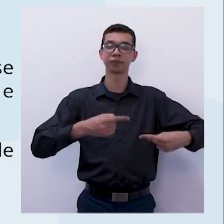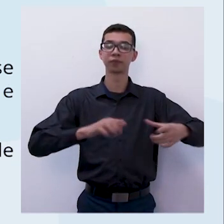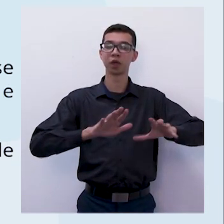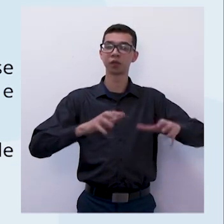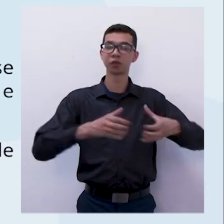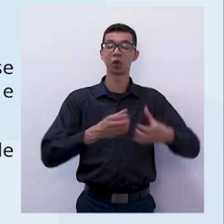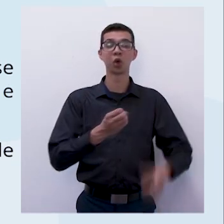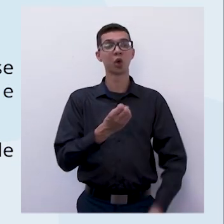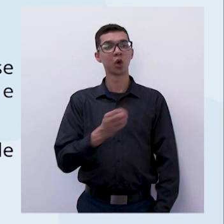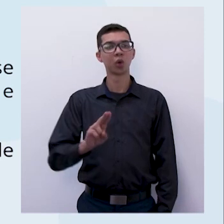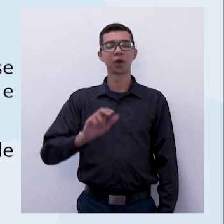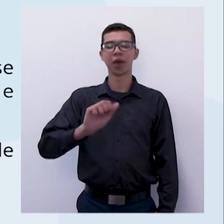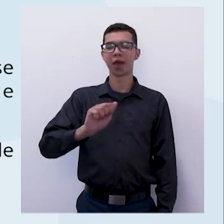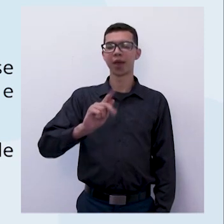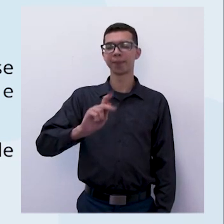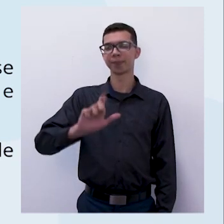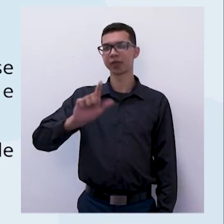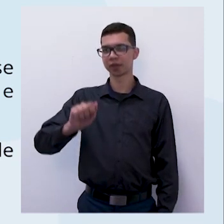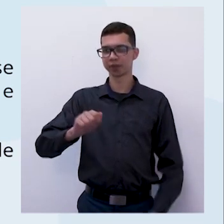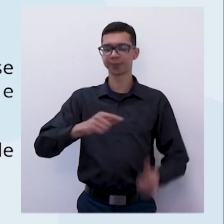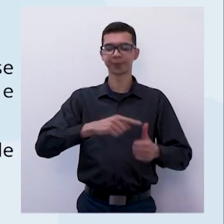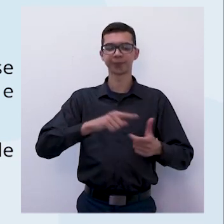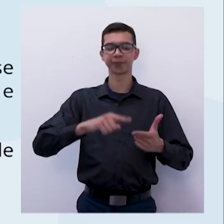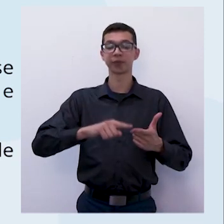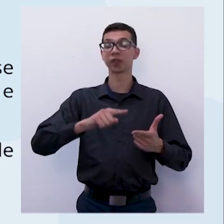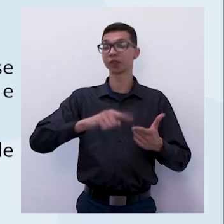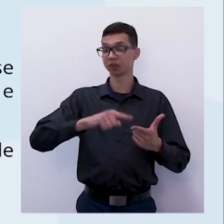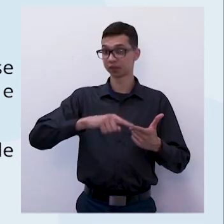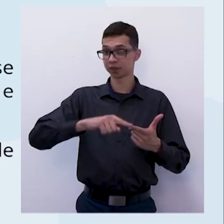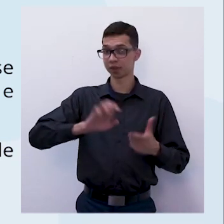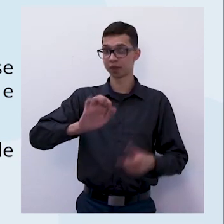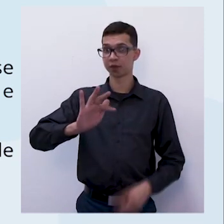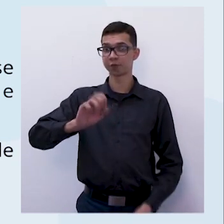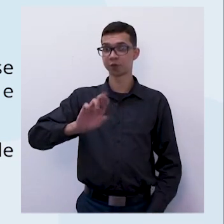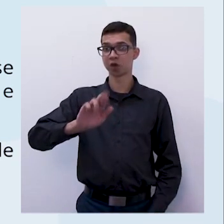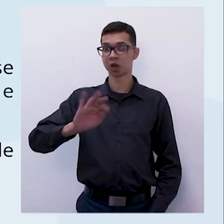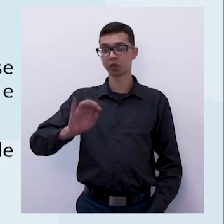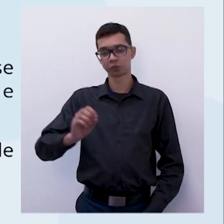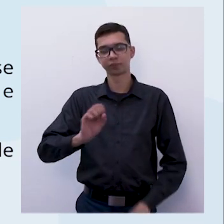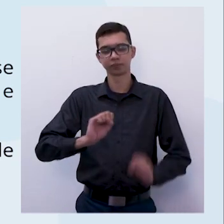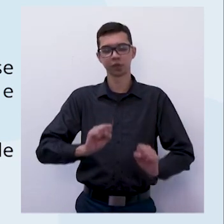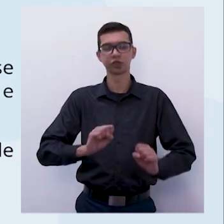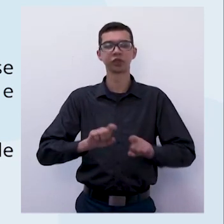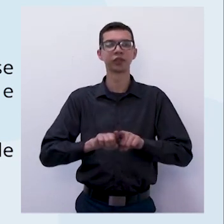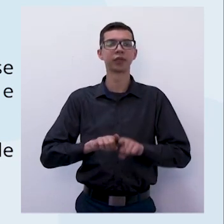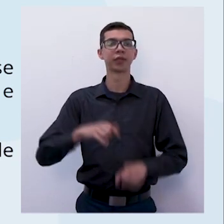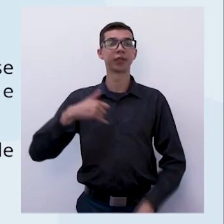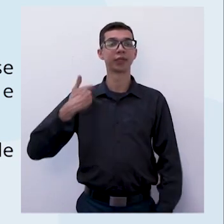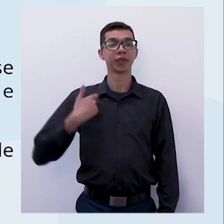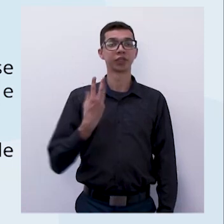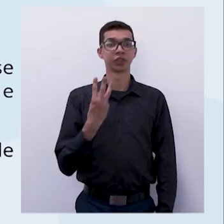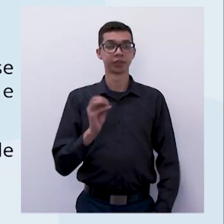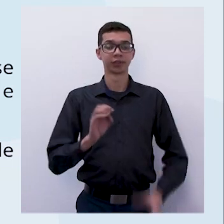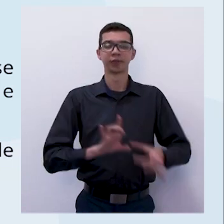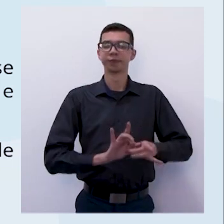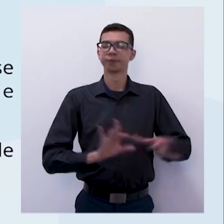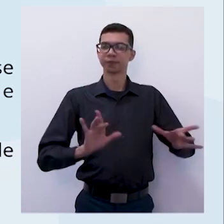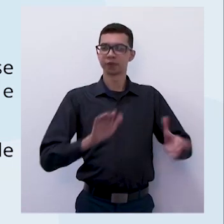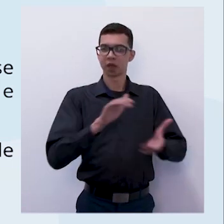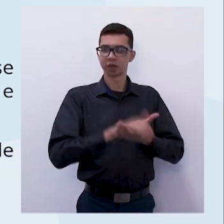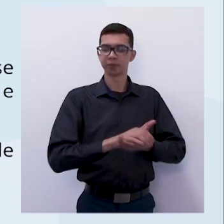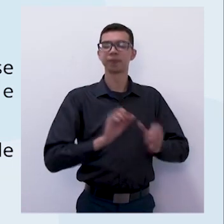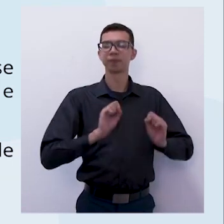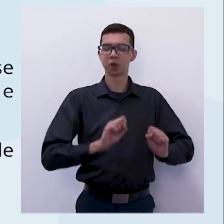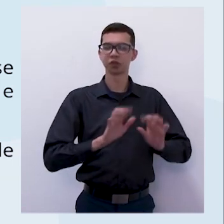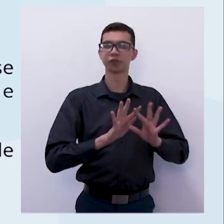da ápela, ou do eforato, né? Nesse momento também, aos 30 anos, ele vai ser autorizado a casar e